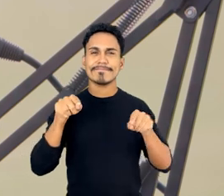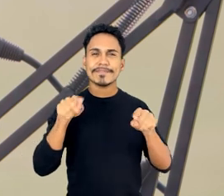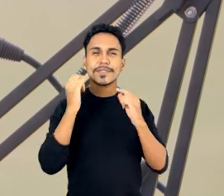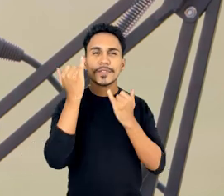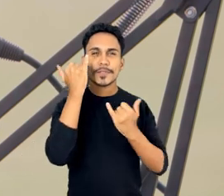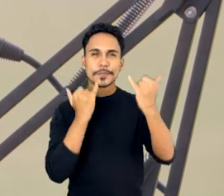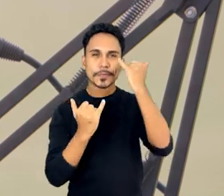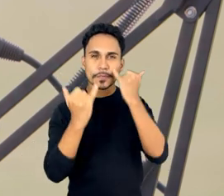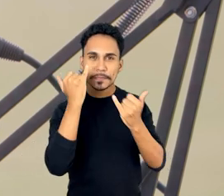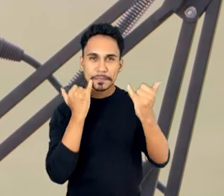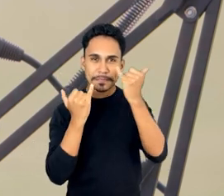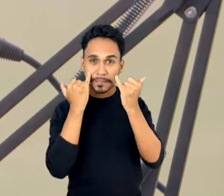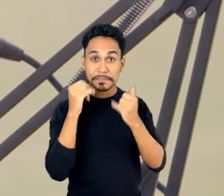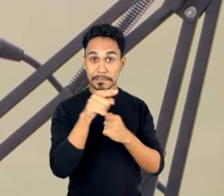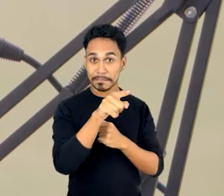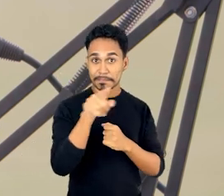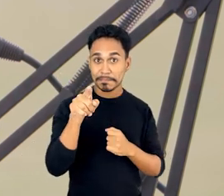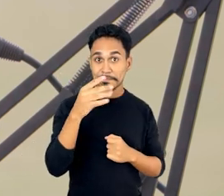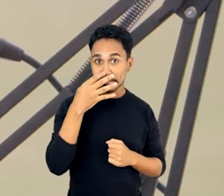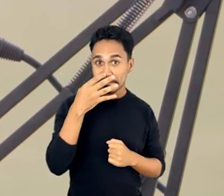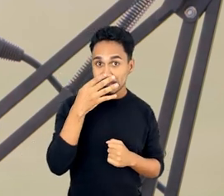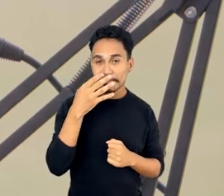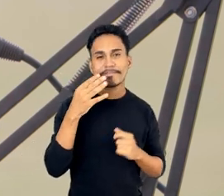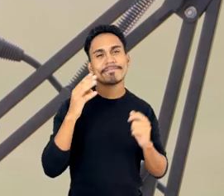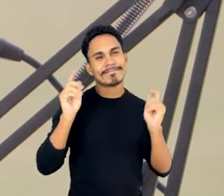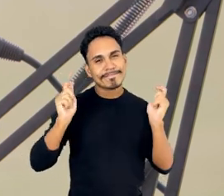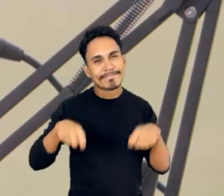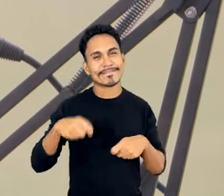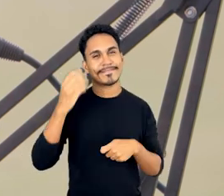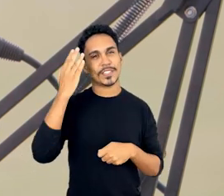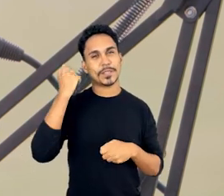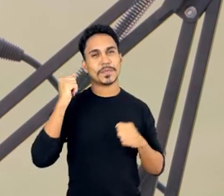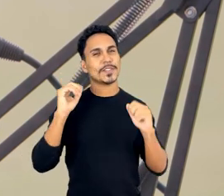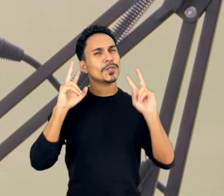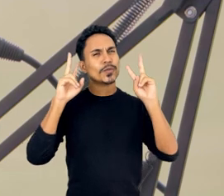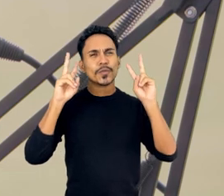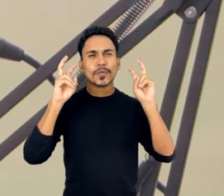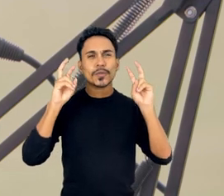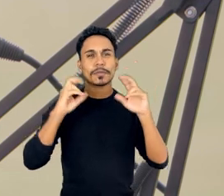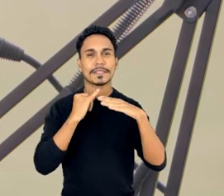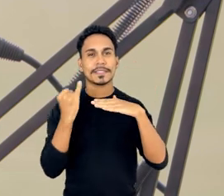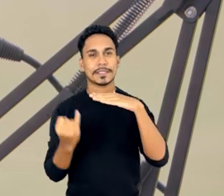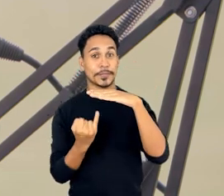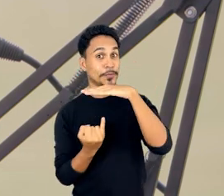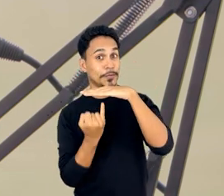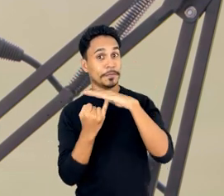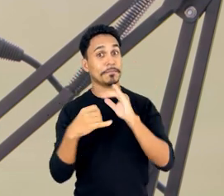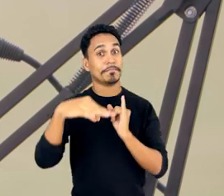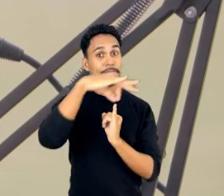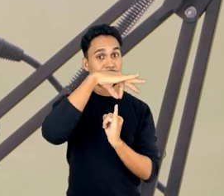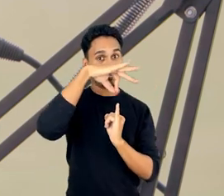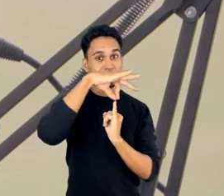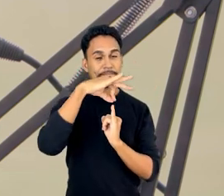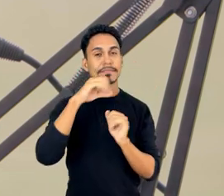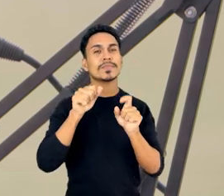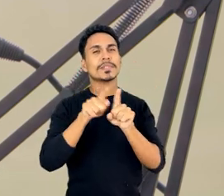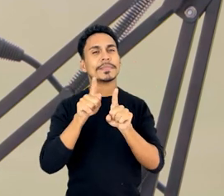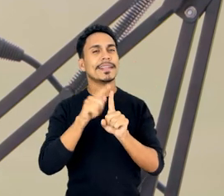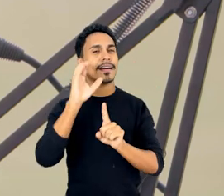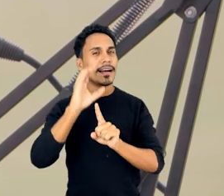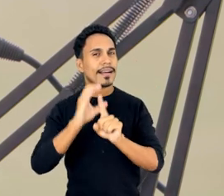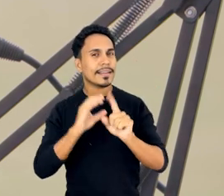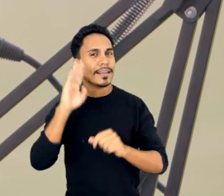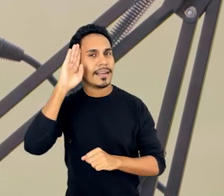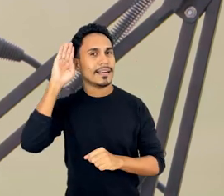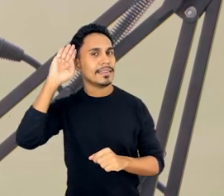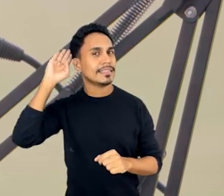lá você que nos assiste e nos ouve fica sabendo de tudo sobre a instituição agendas de acadêmica de